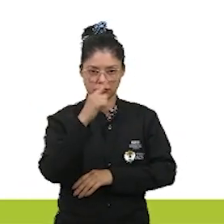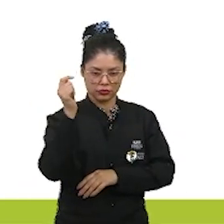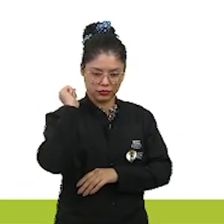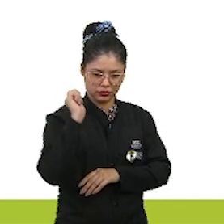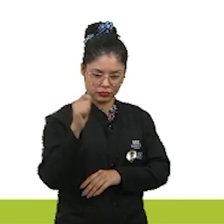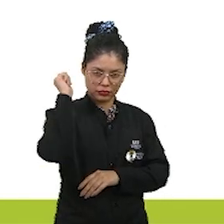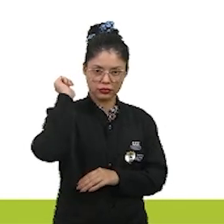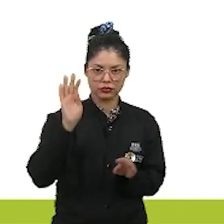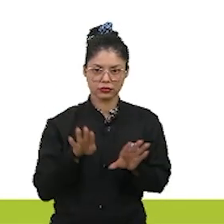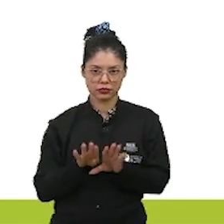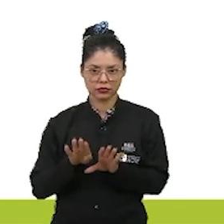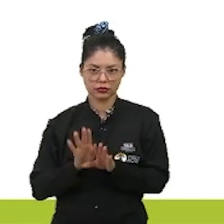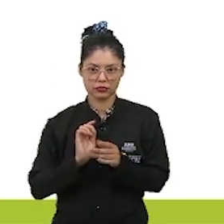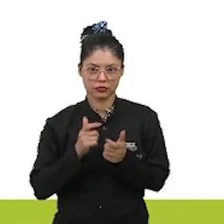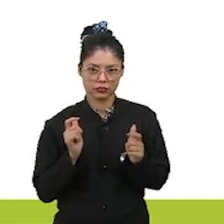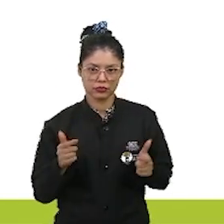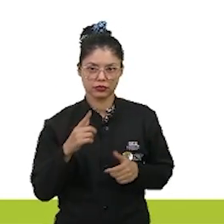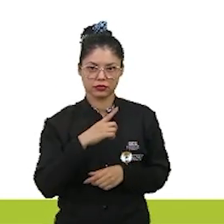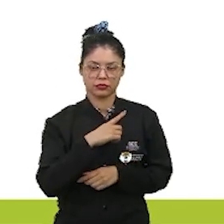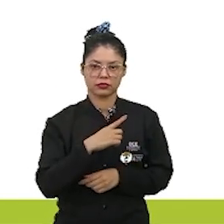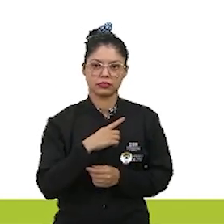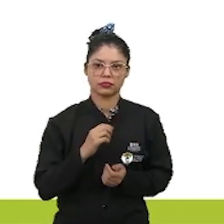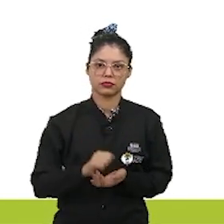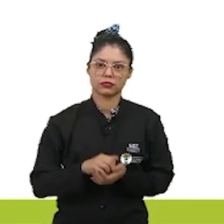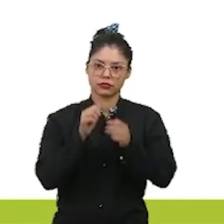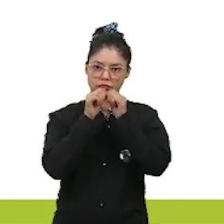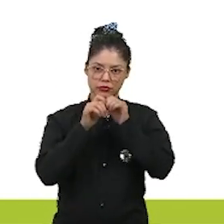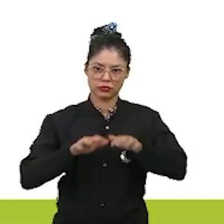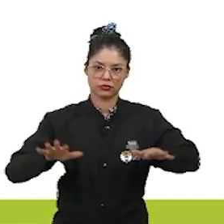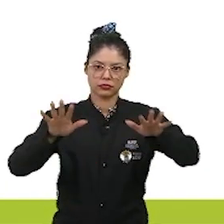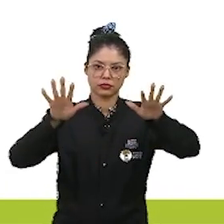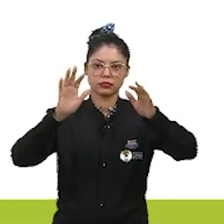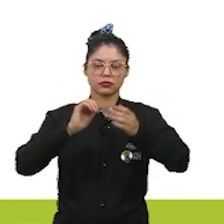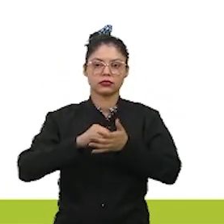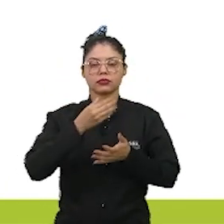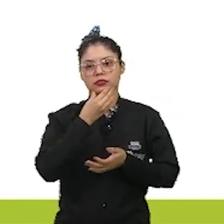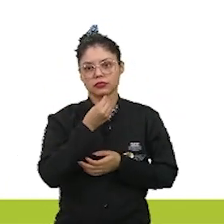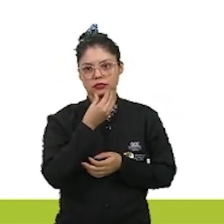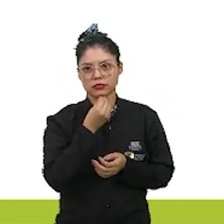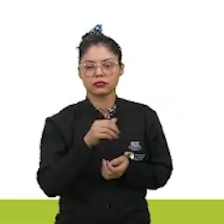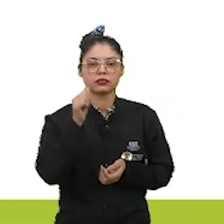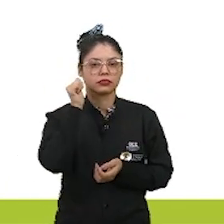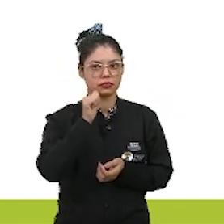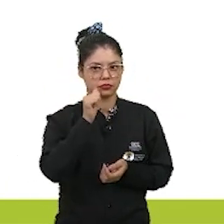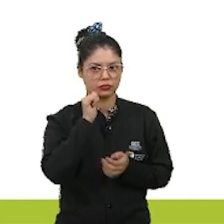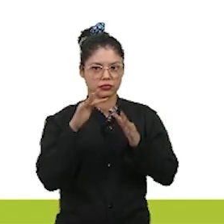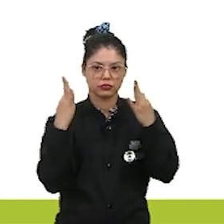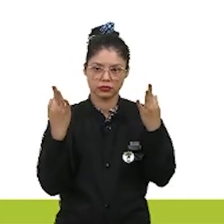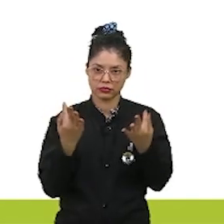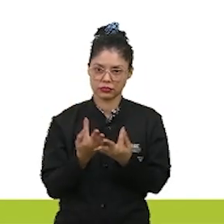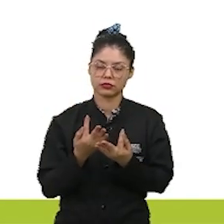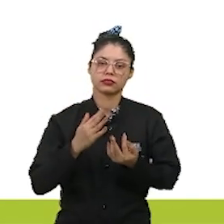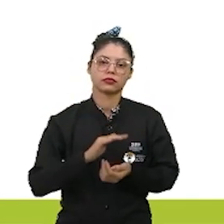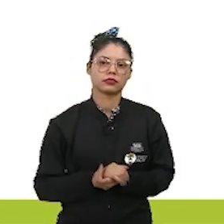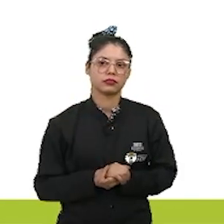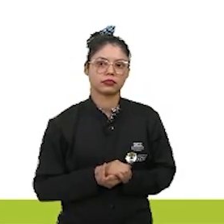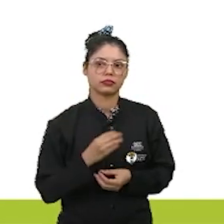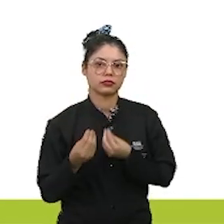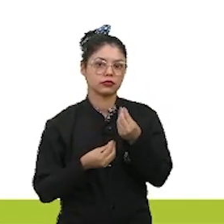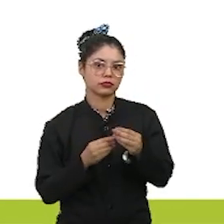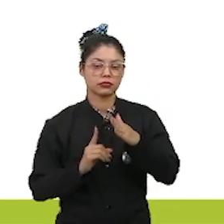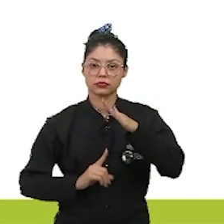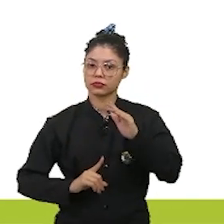deste encanto, nome do filme, abençoou todos os meninos e meninas da família com um